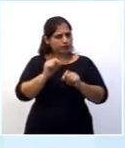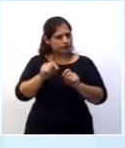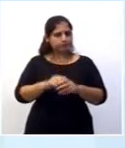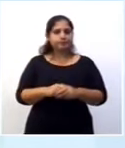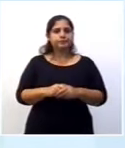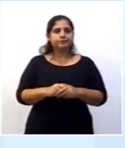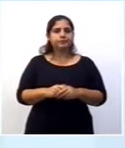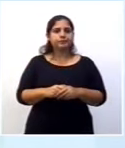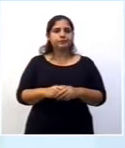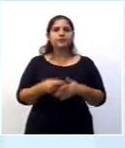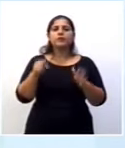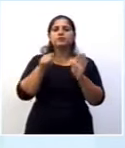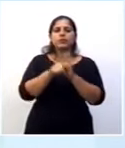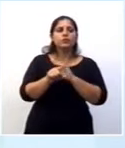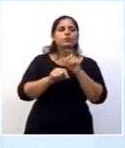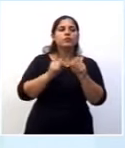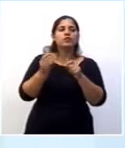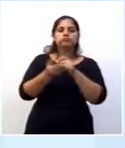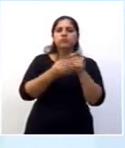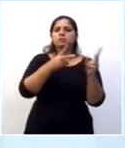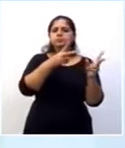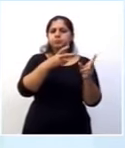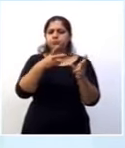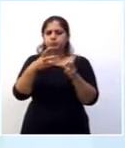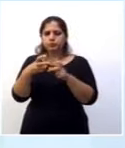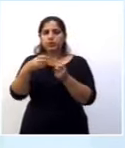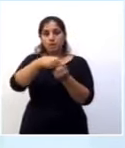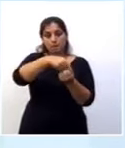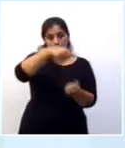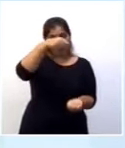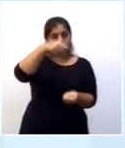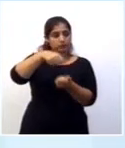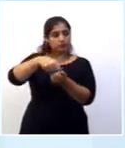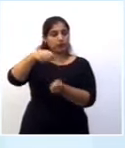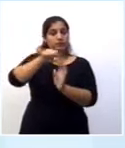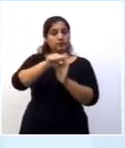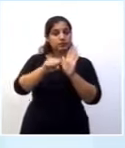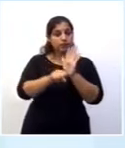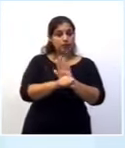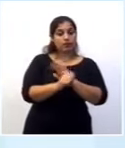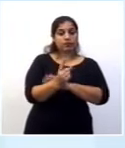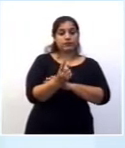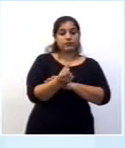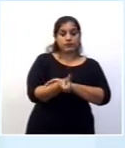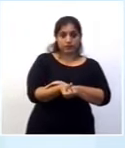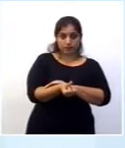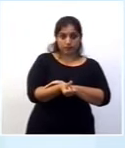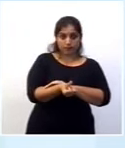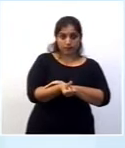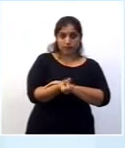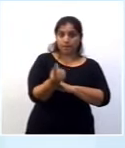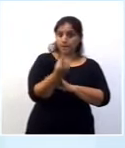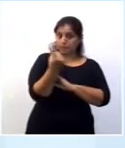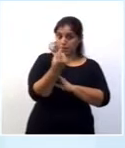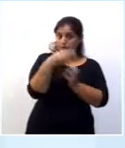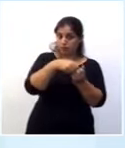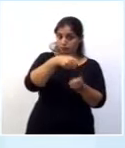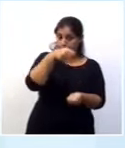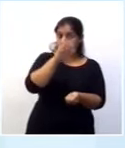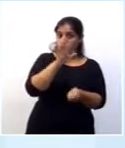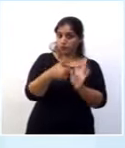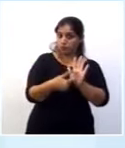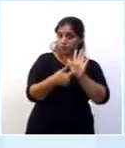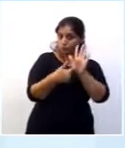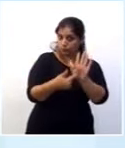questionamentos. Com base nas observações dos mapas do século XVI, que é o primeiro que nós vimos lá, que